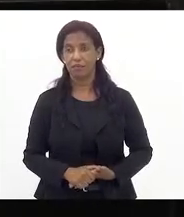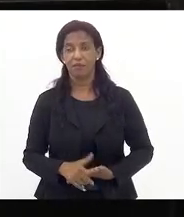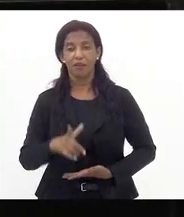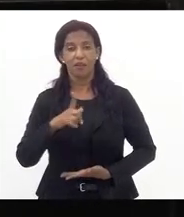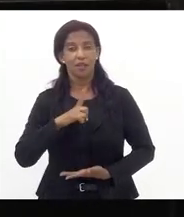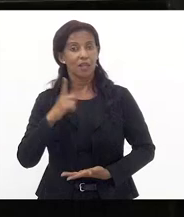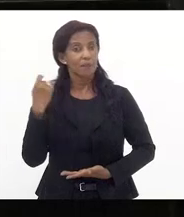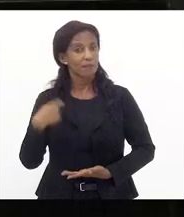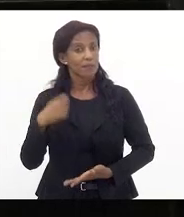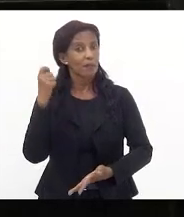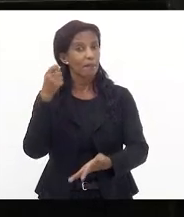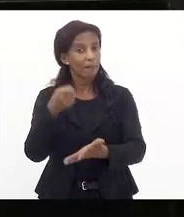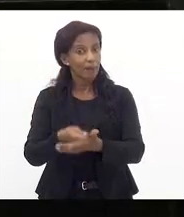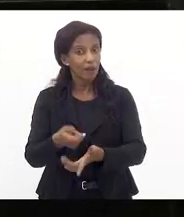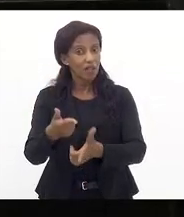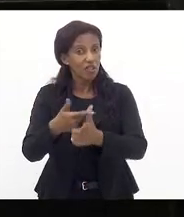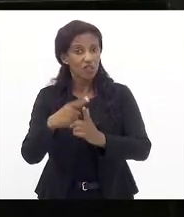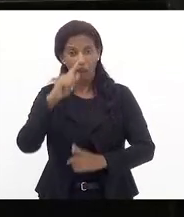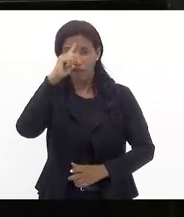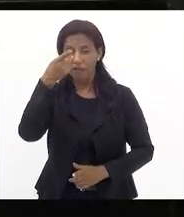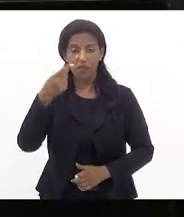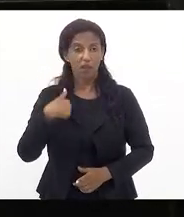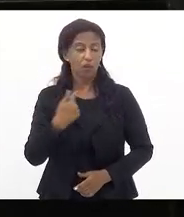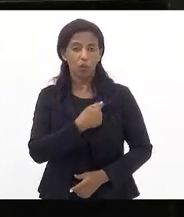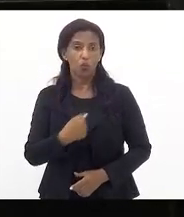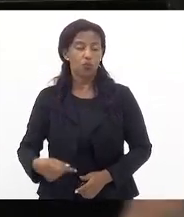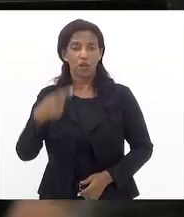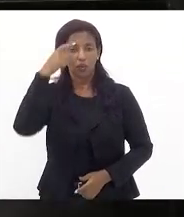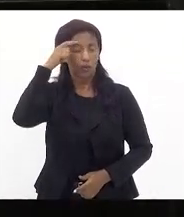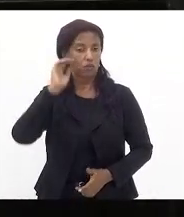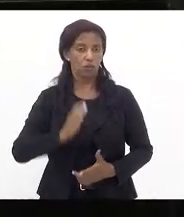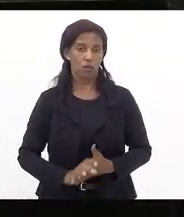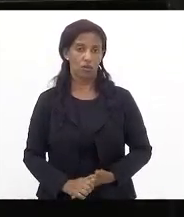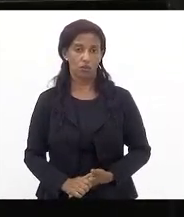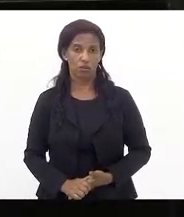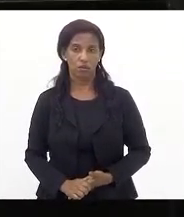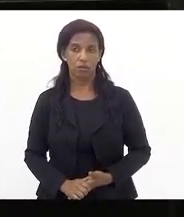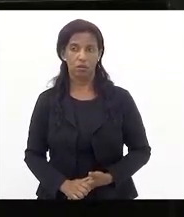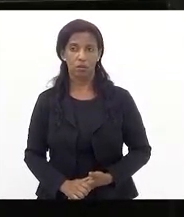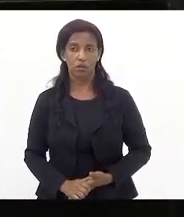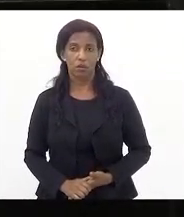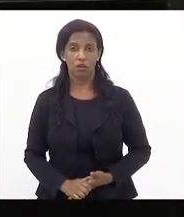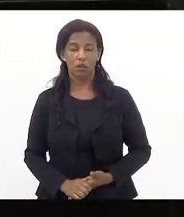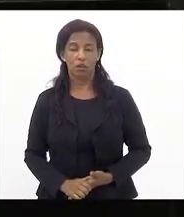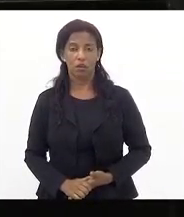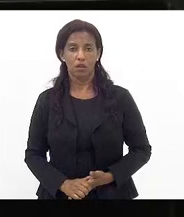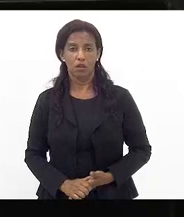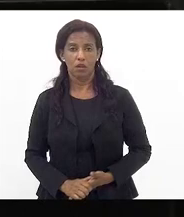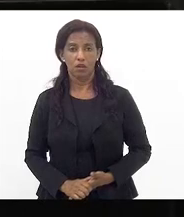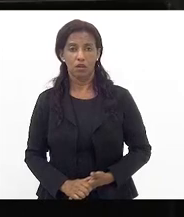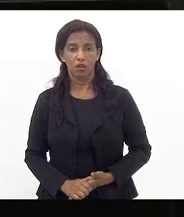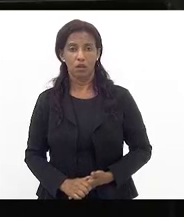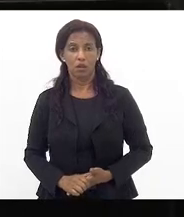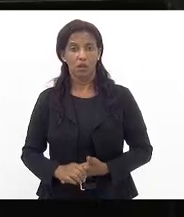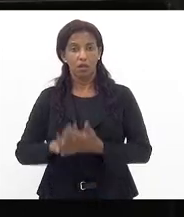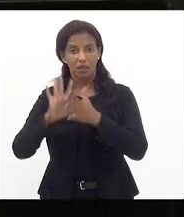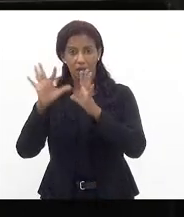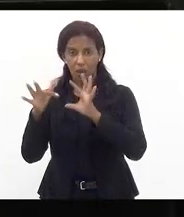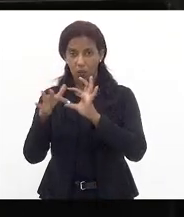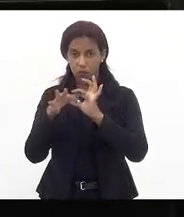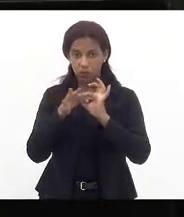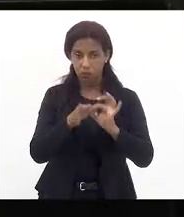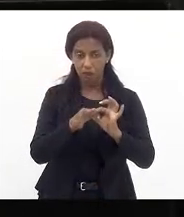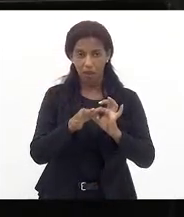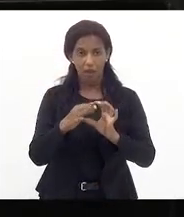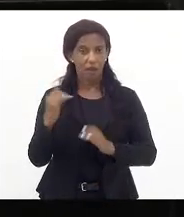Tem que pagar a dívida. Isso não foi inventado pelo governador Cláudio Castro. E a adesão é fundamental, sim,